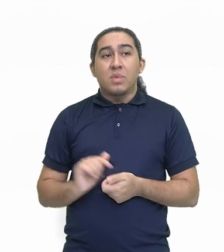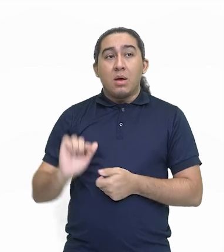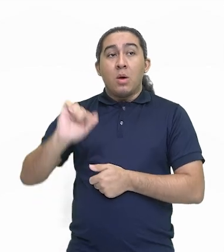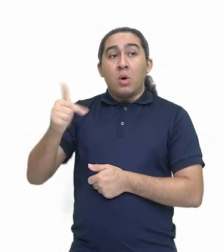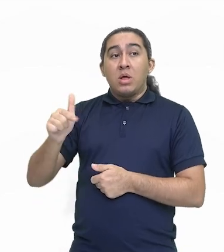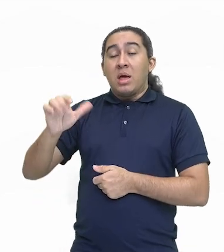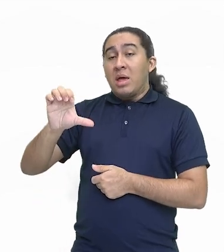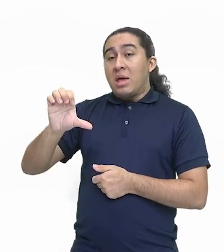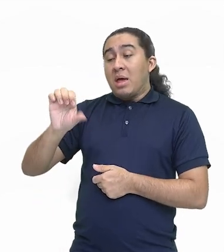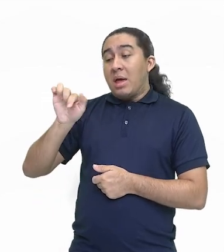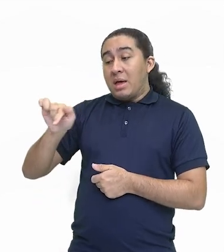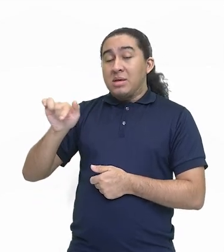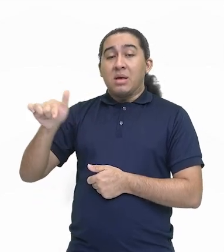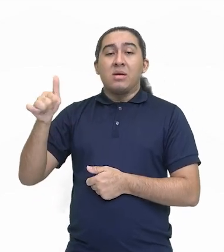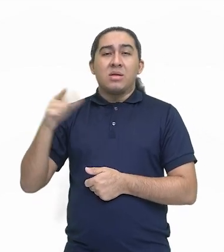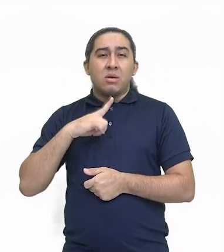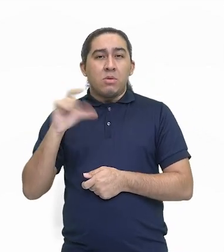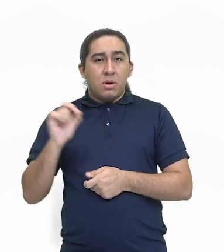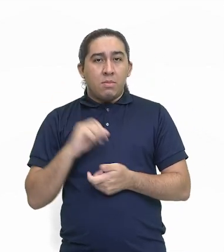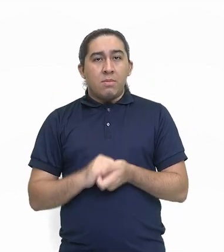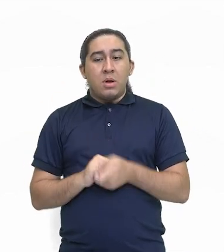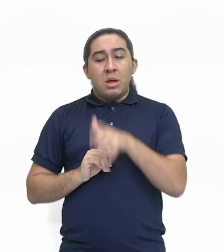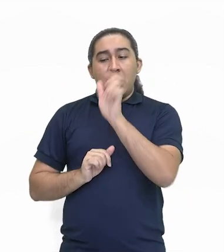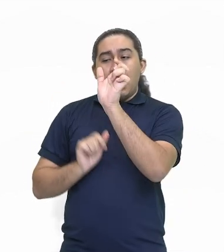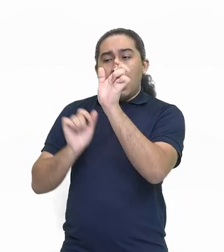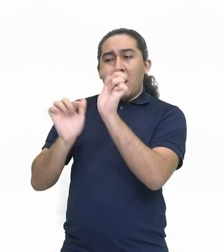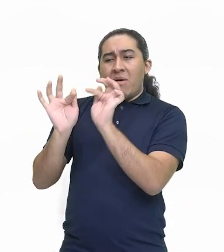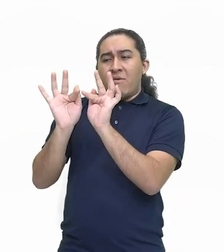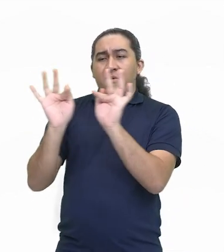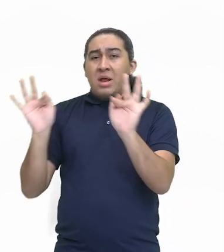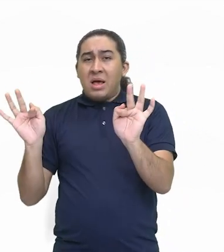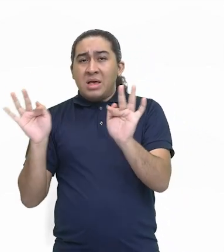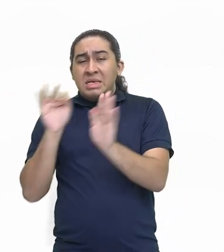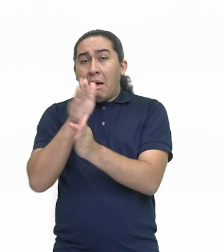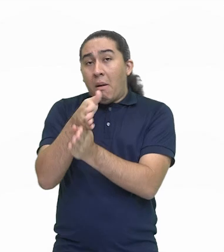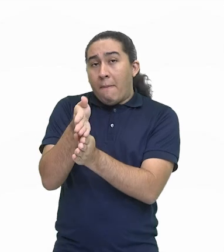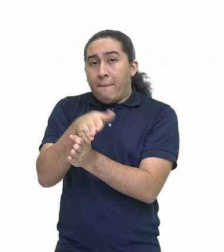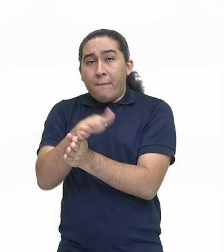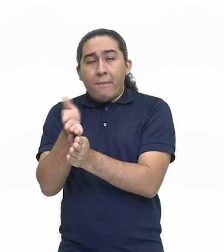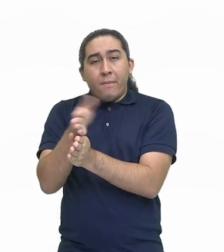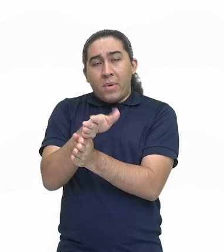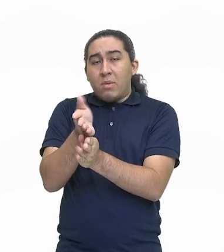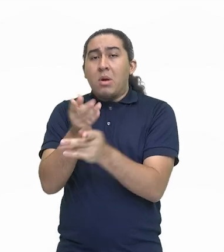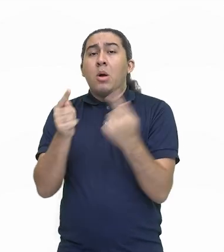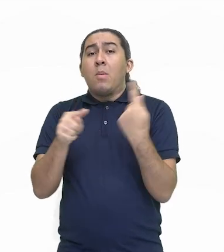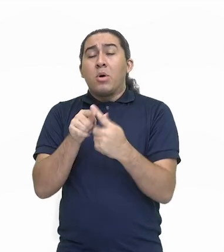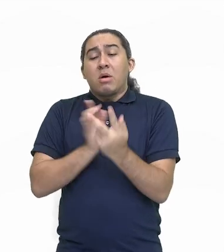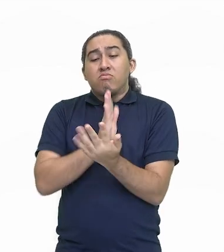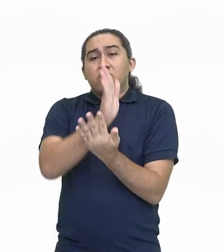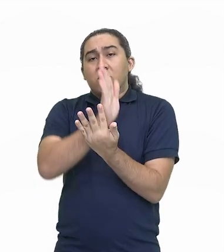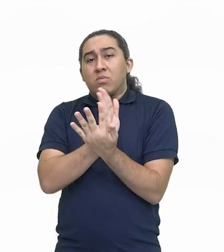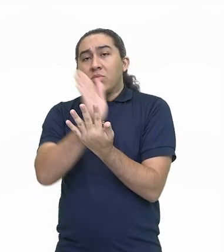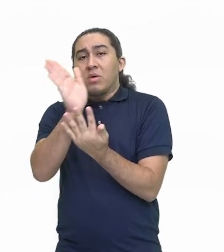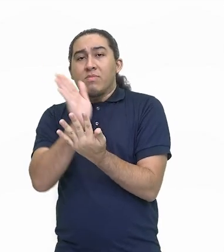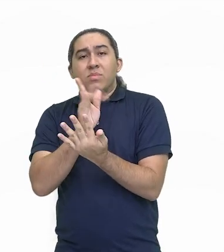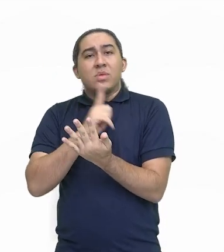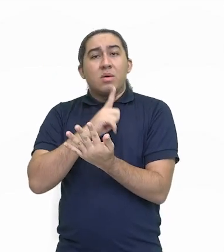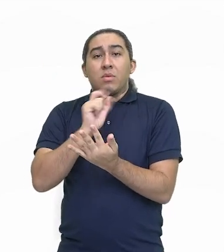expressões ambíguas e com duplo sentido. Expressões ambíguas, porque vai